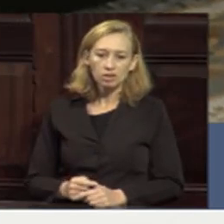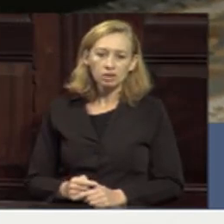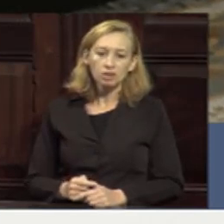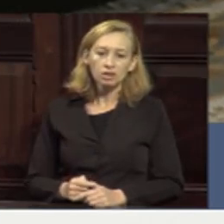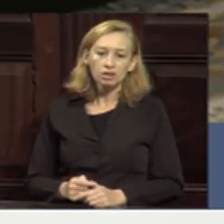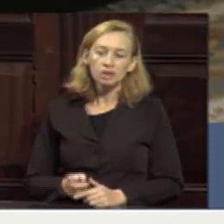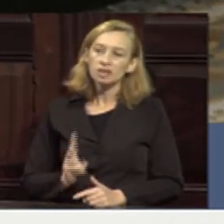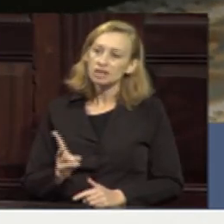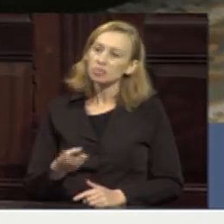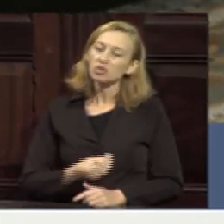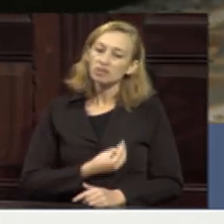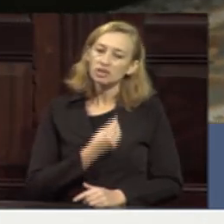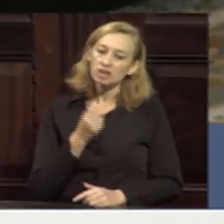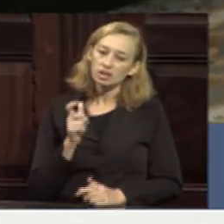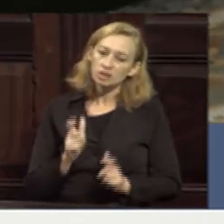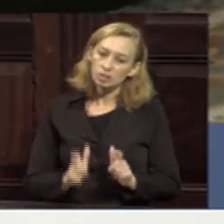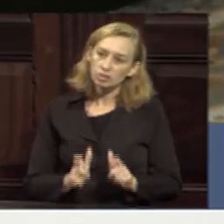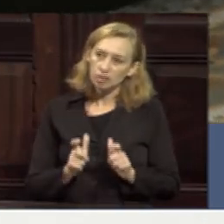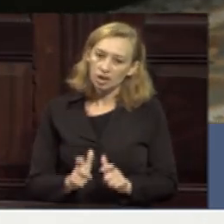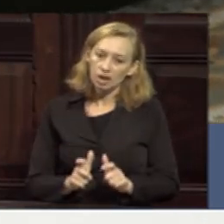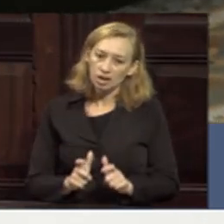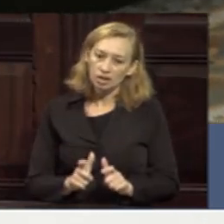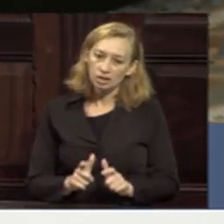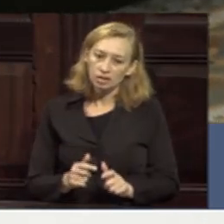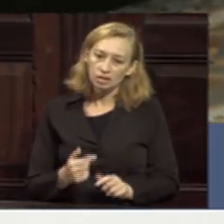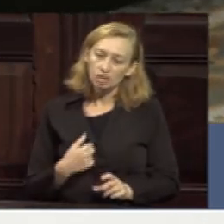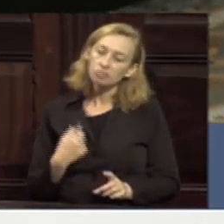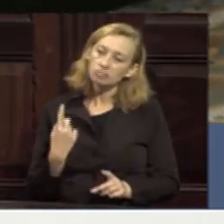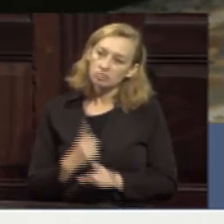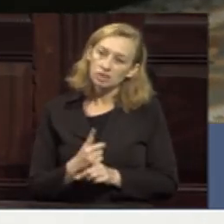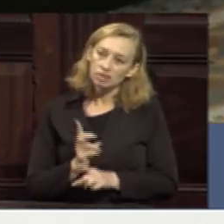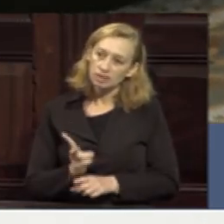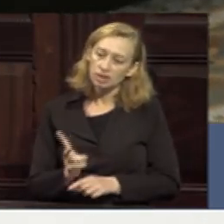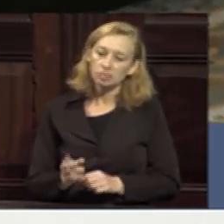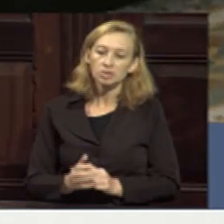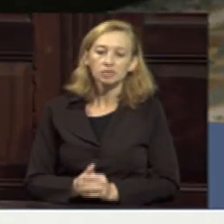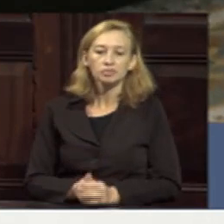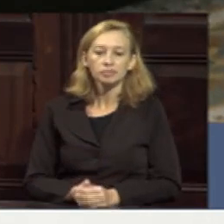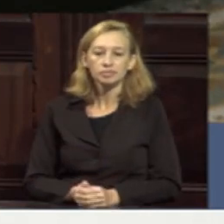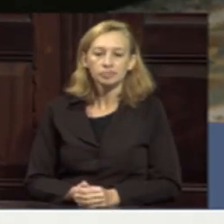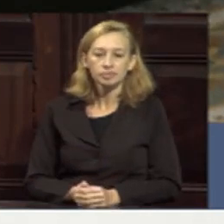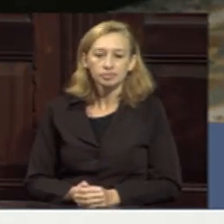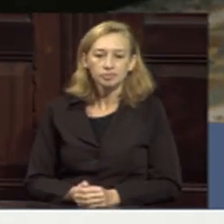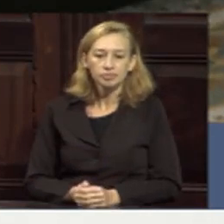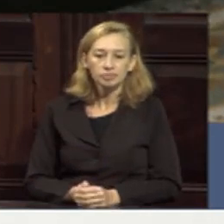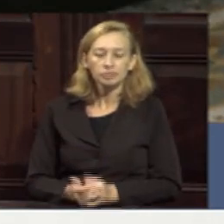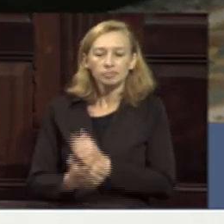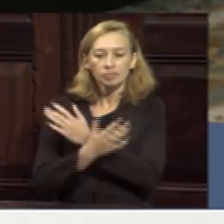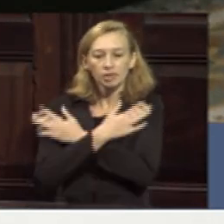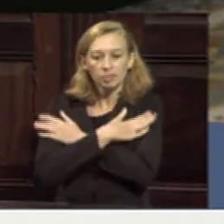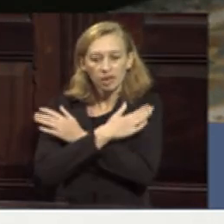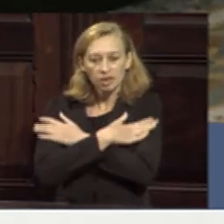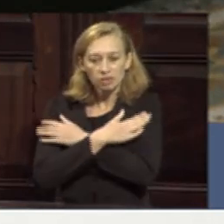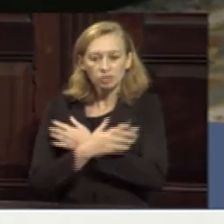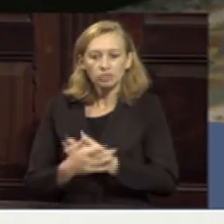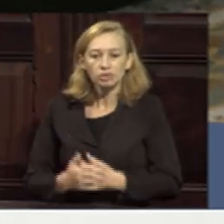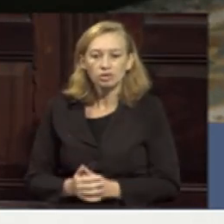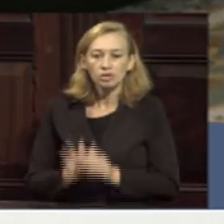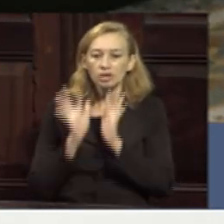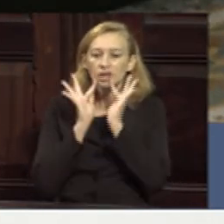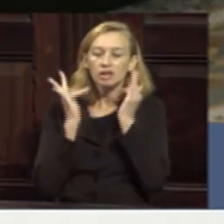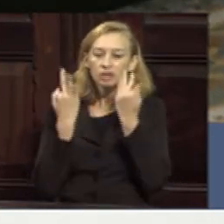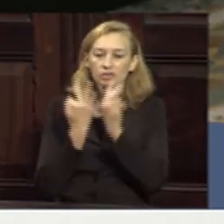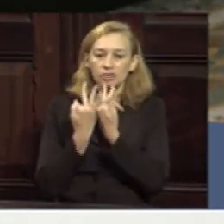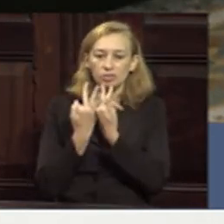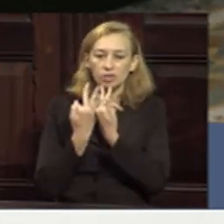no Sentaí, no almoço de ex-deputados. Então, mandar um abraço à família